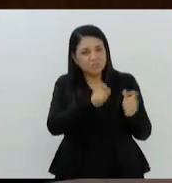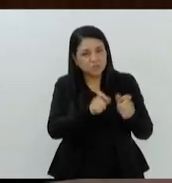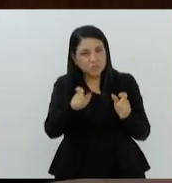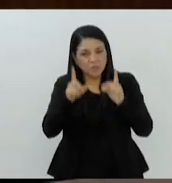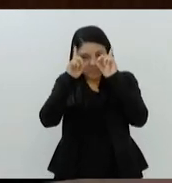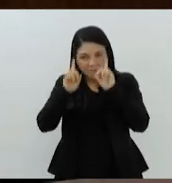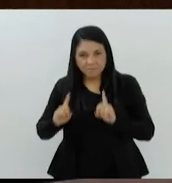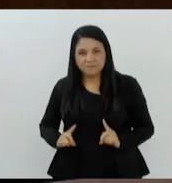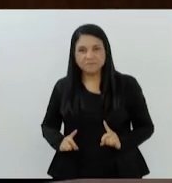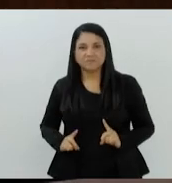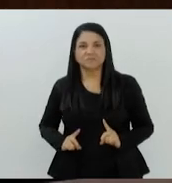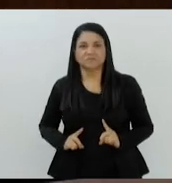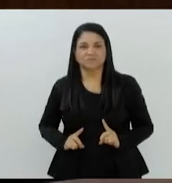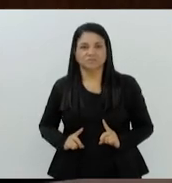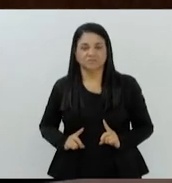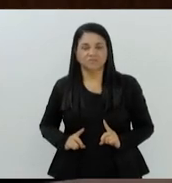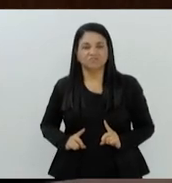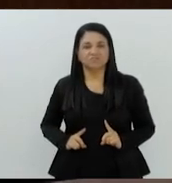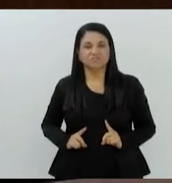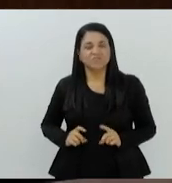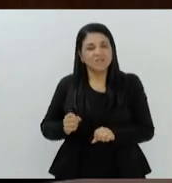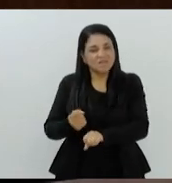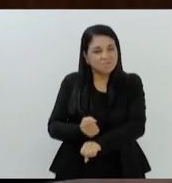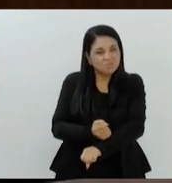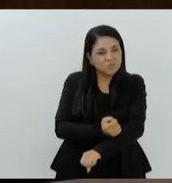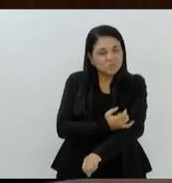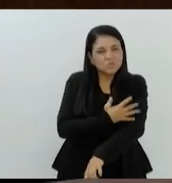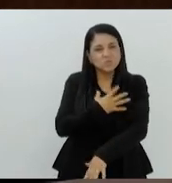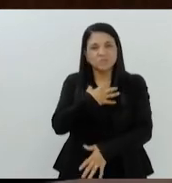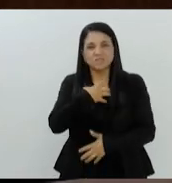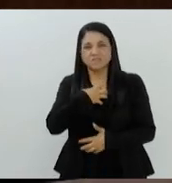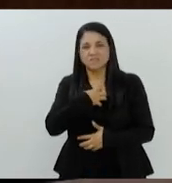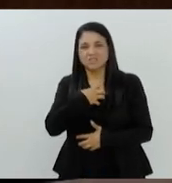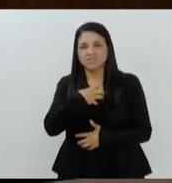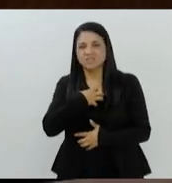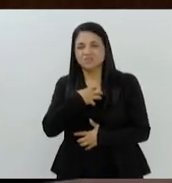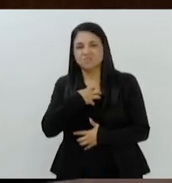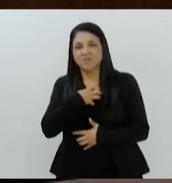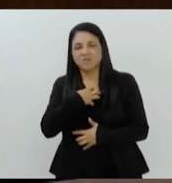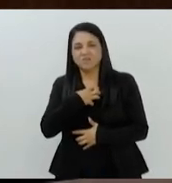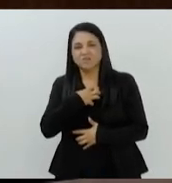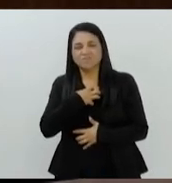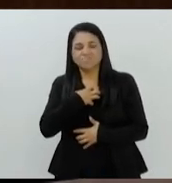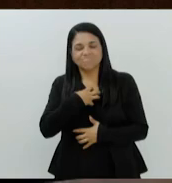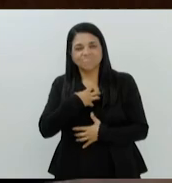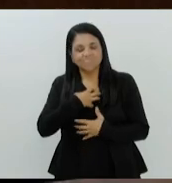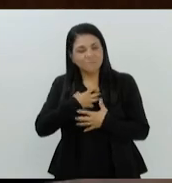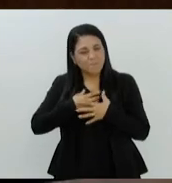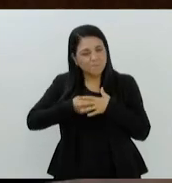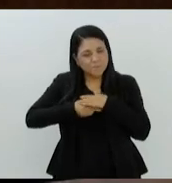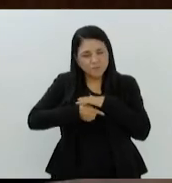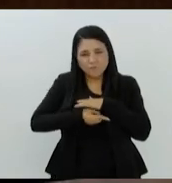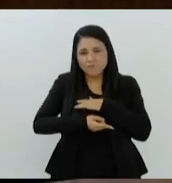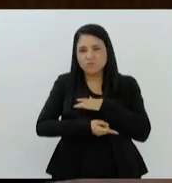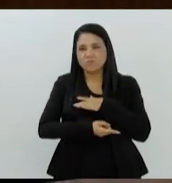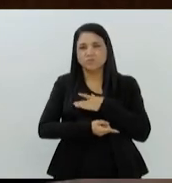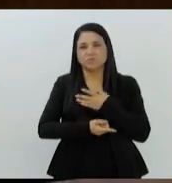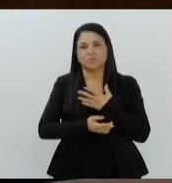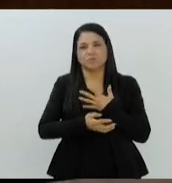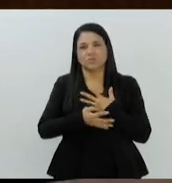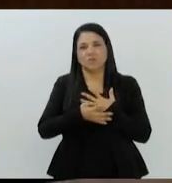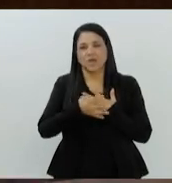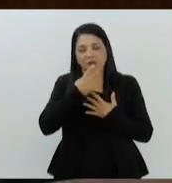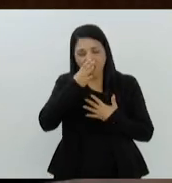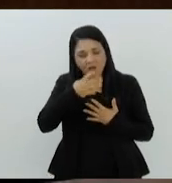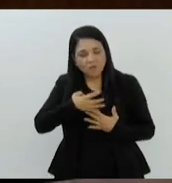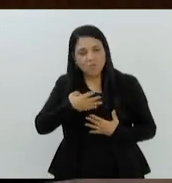pessoa começar com emoções e sentimentos muito, muito profundos e que acusam até a pessoa, e aí às